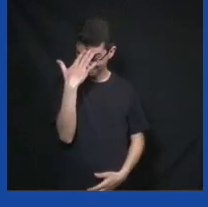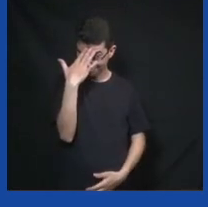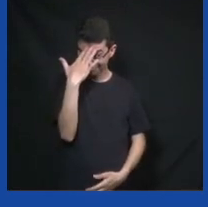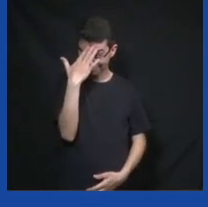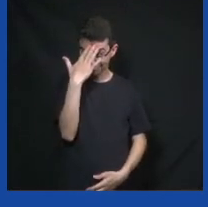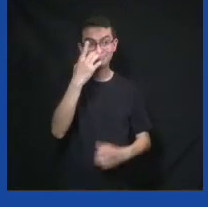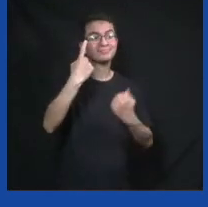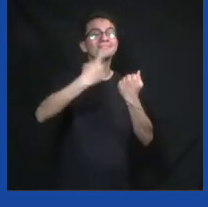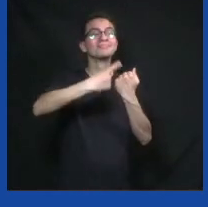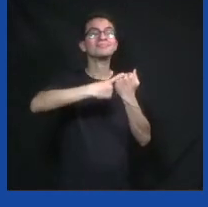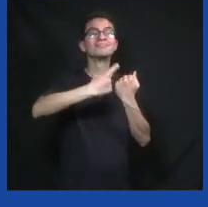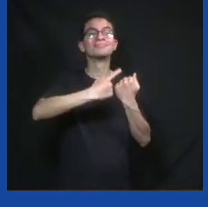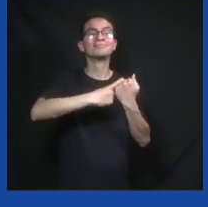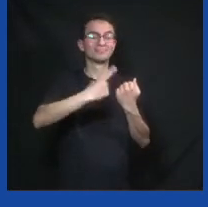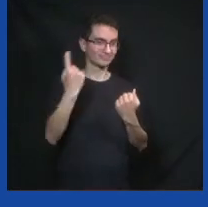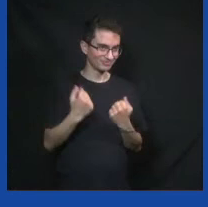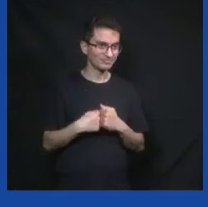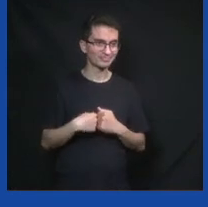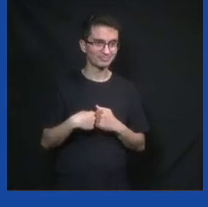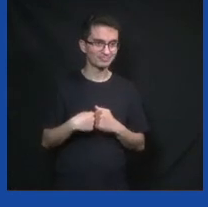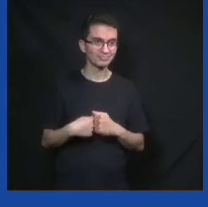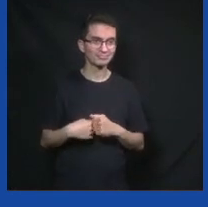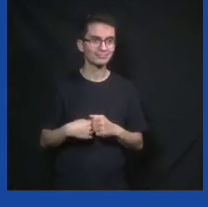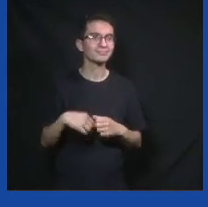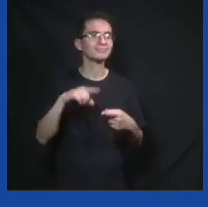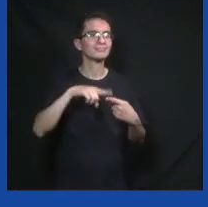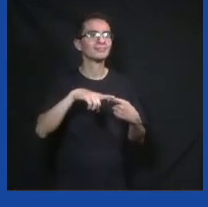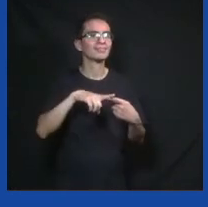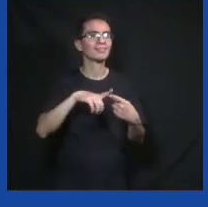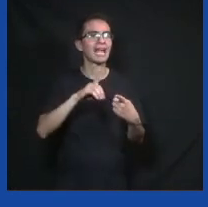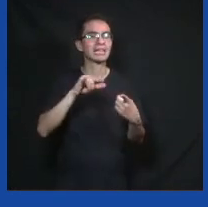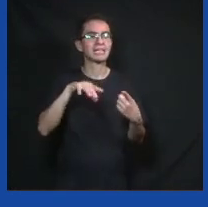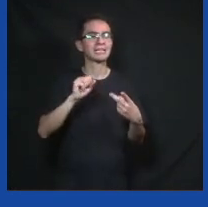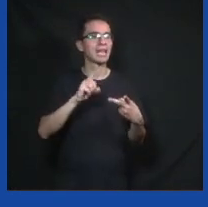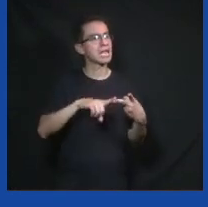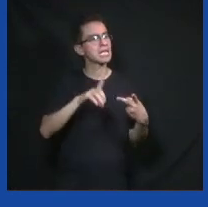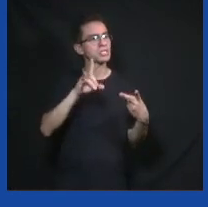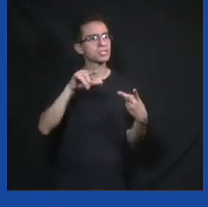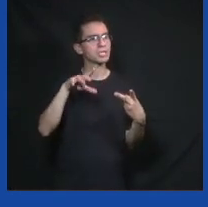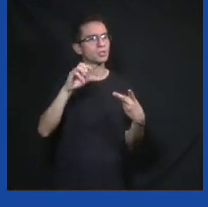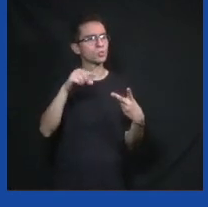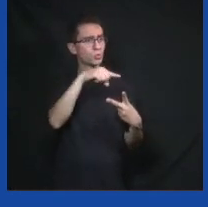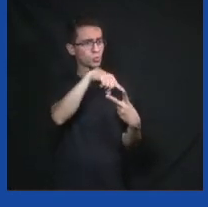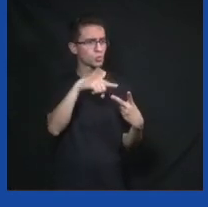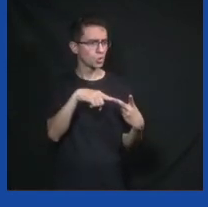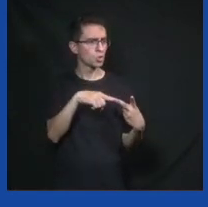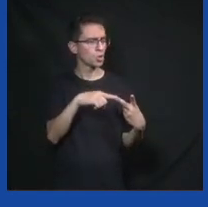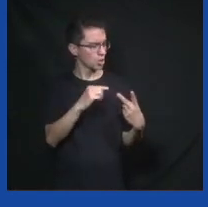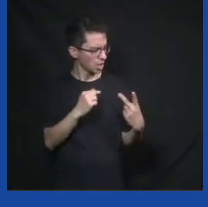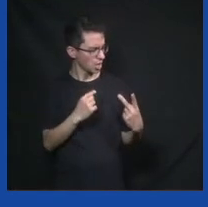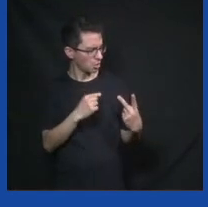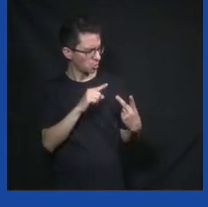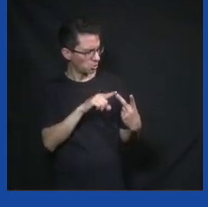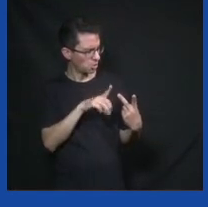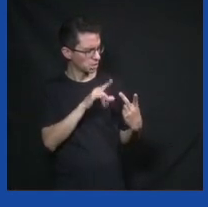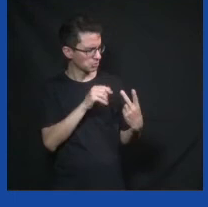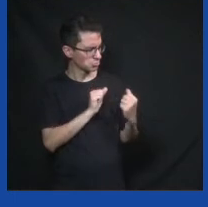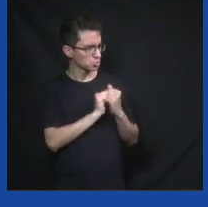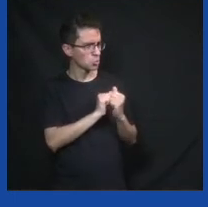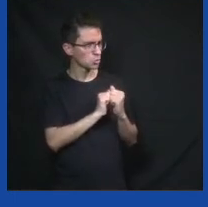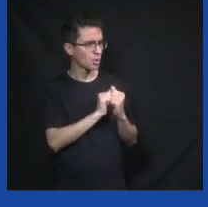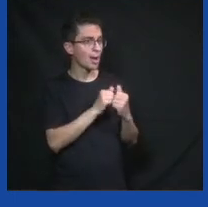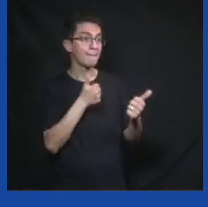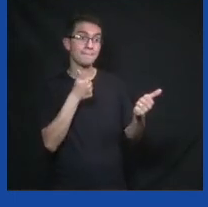política, eu aprendi com o Beto Dantas. Diego é um grande companheiro nessa luta. Tenho acompanhado de perto e de longe o